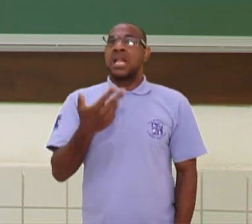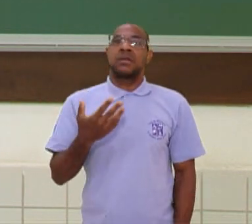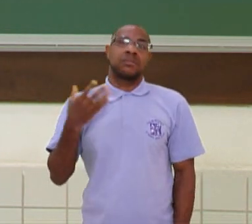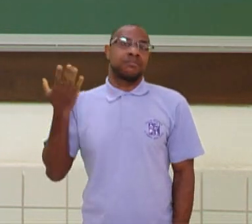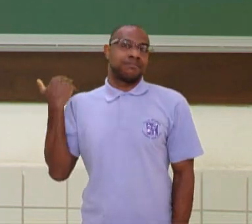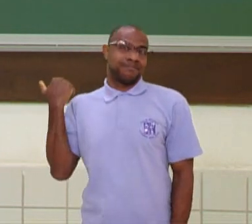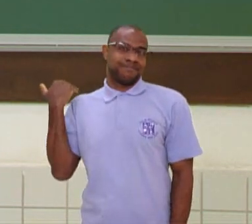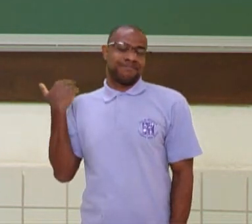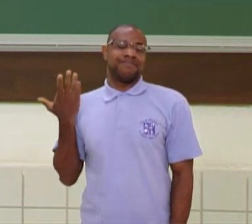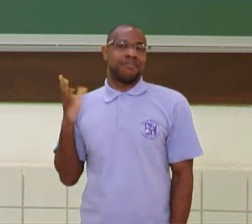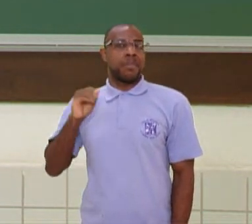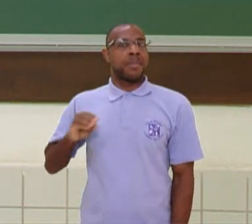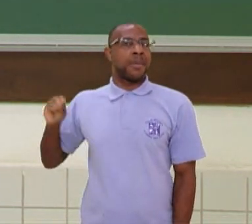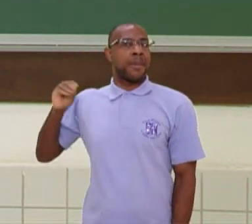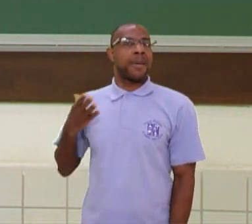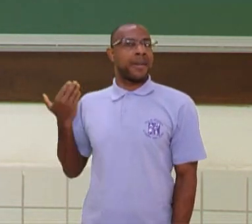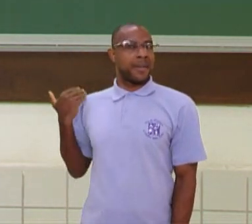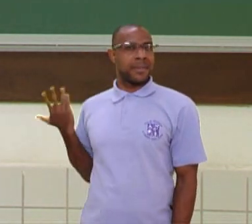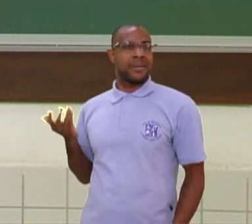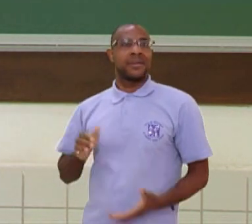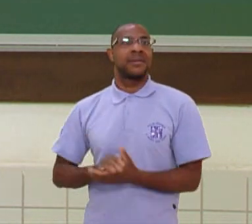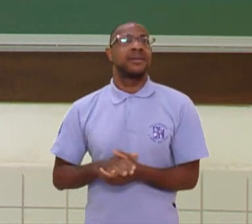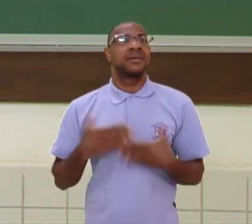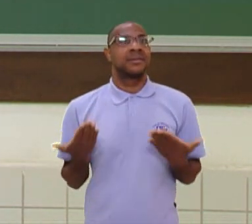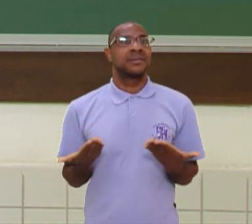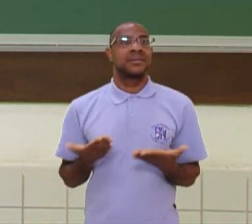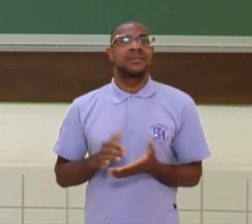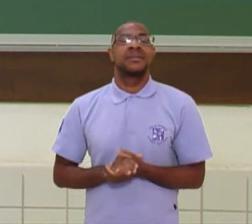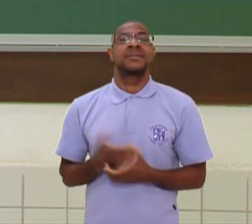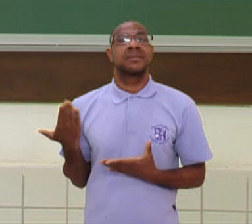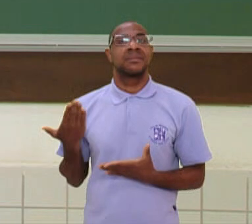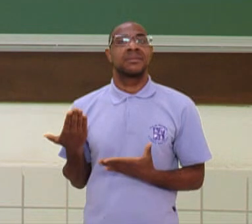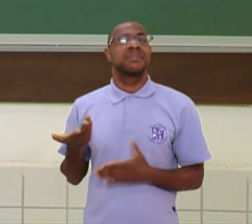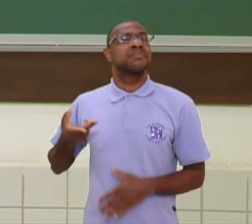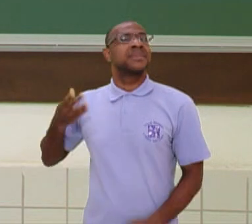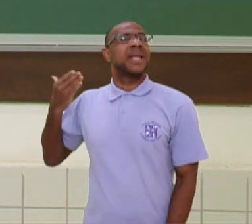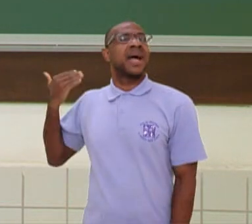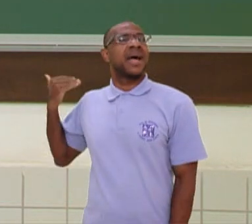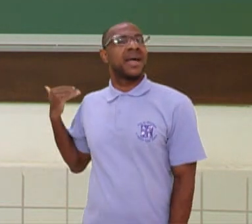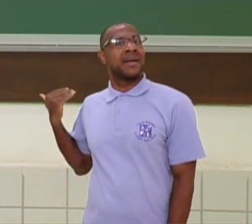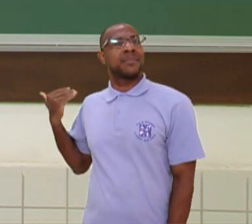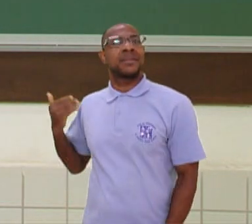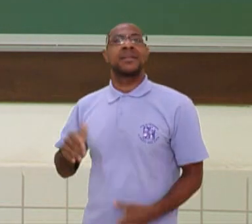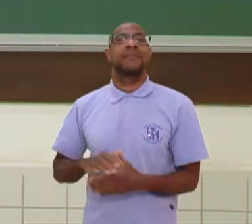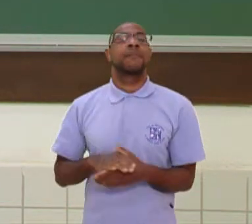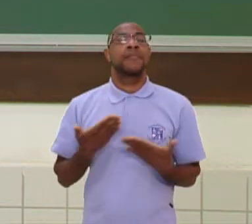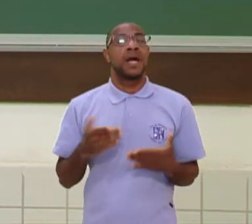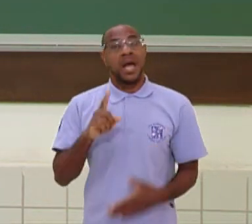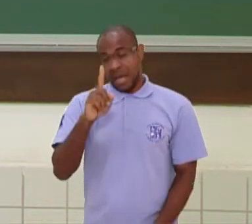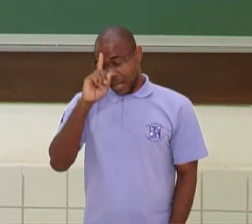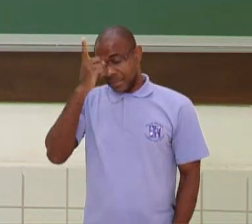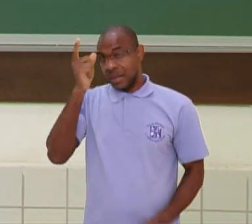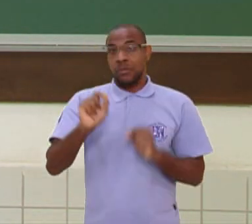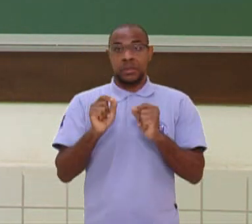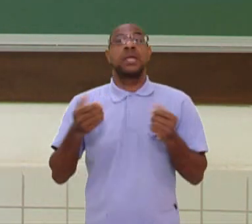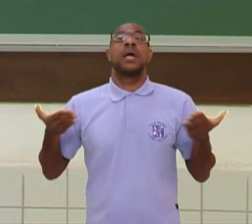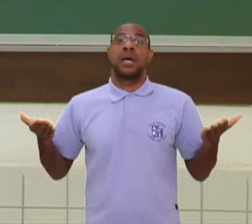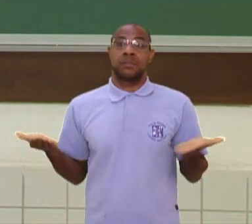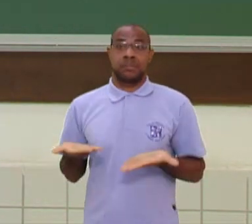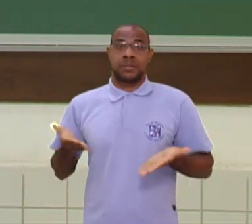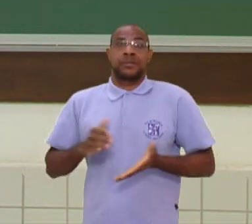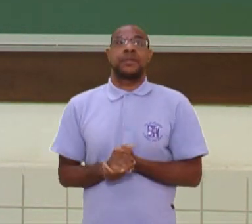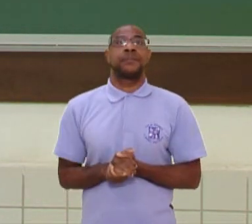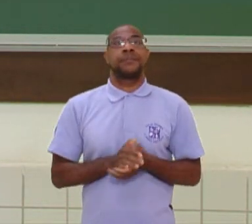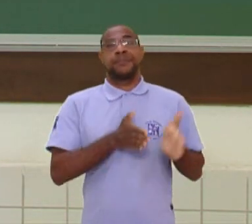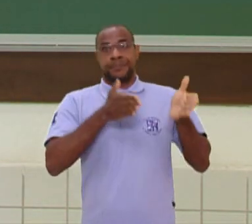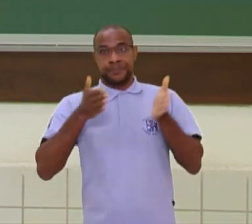dessas estruturações. Então, isso vem de épocas remotas. Entretanto, a ideia é extremamente atual, certo? Vamos